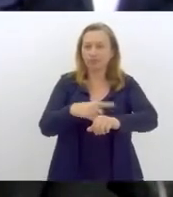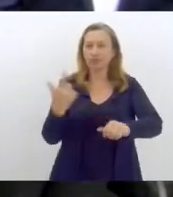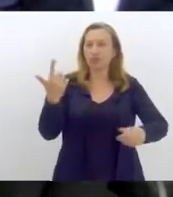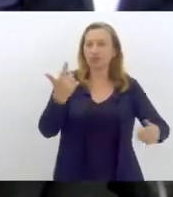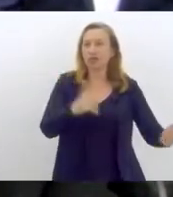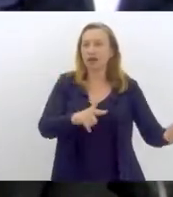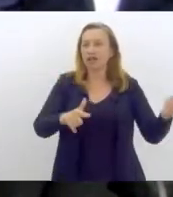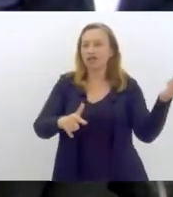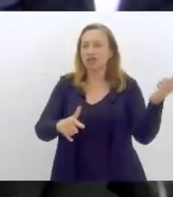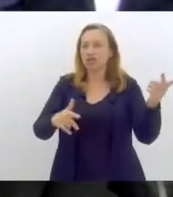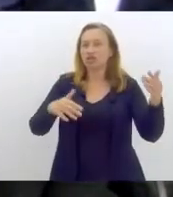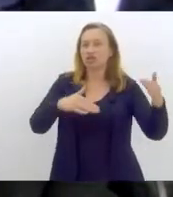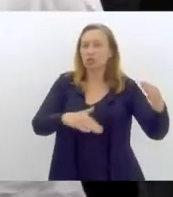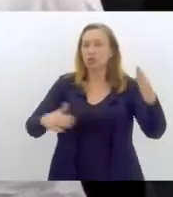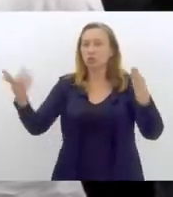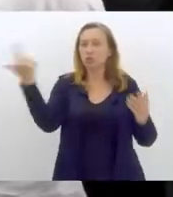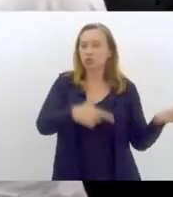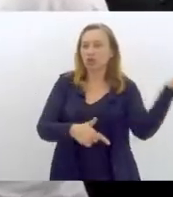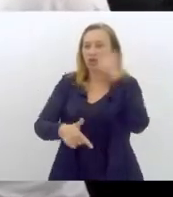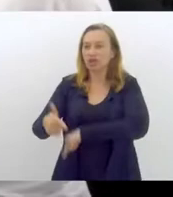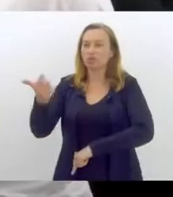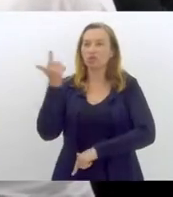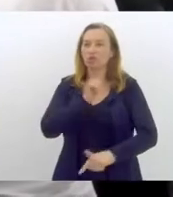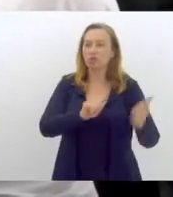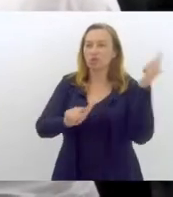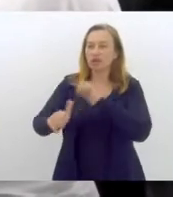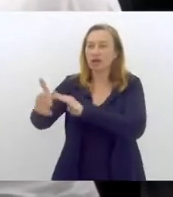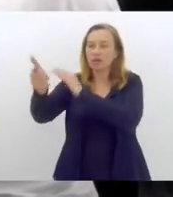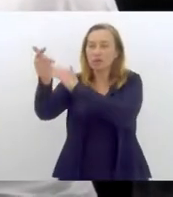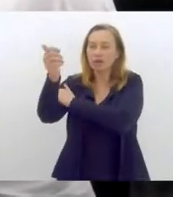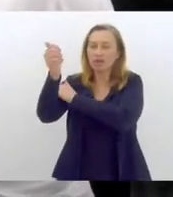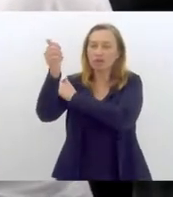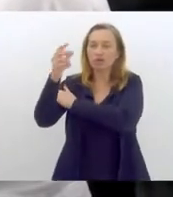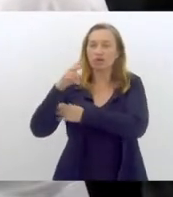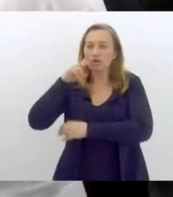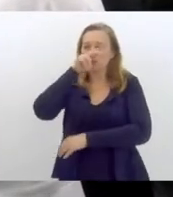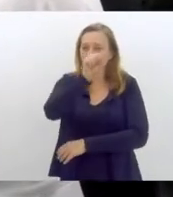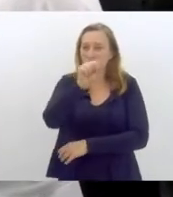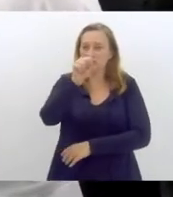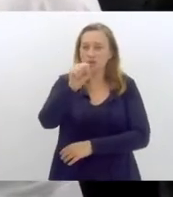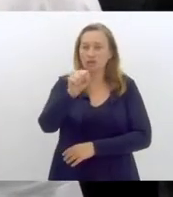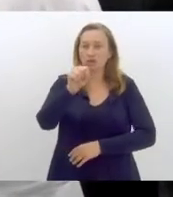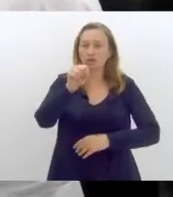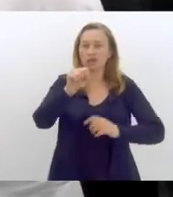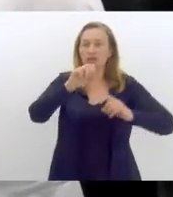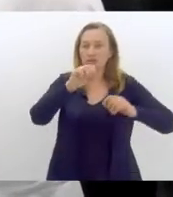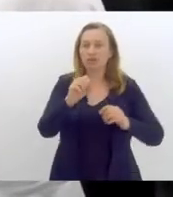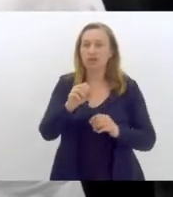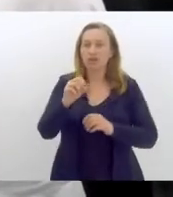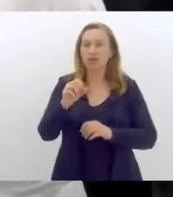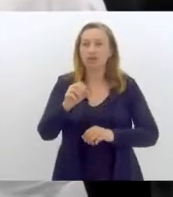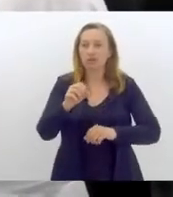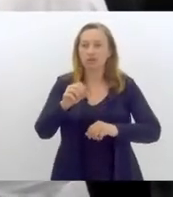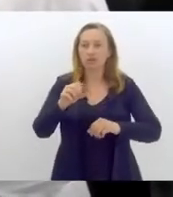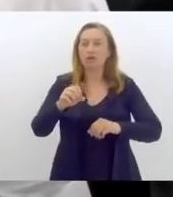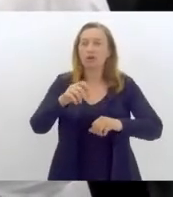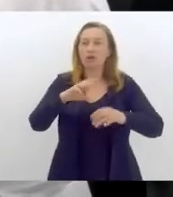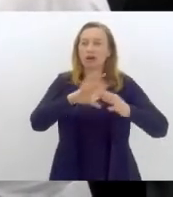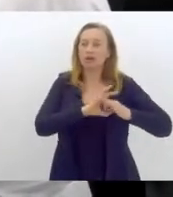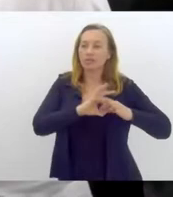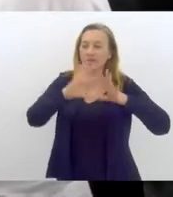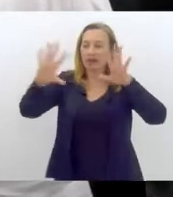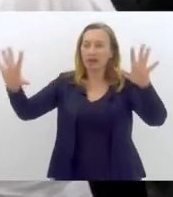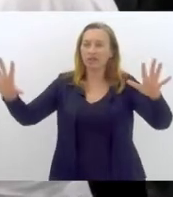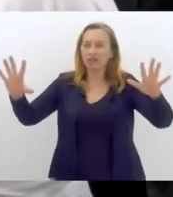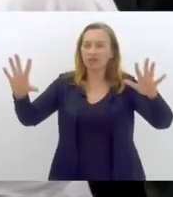essa igualdade conseguimos conquistar com braço forte em torcendo